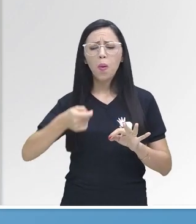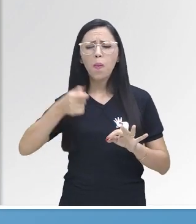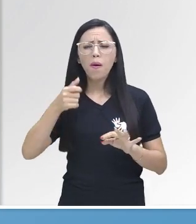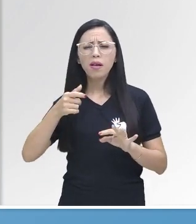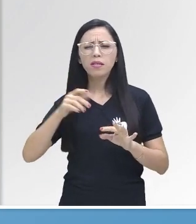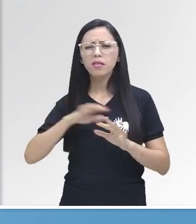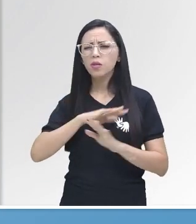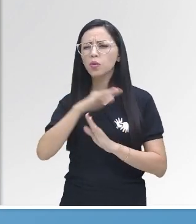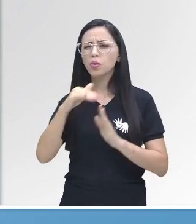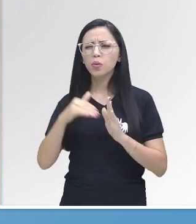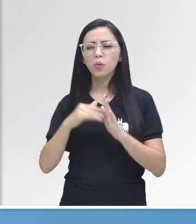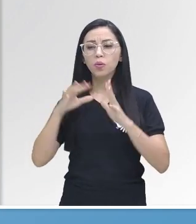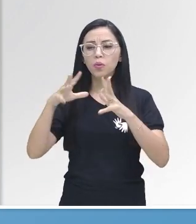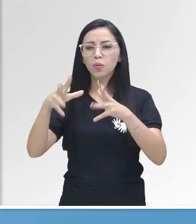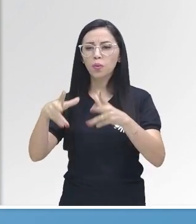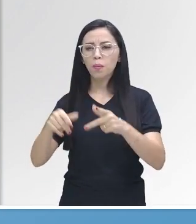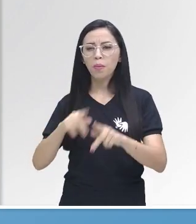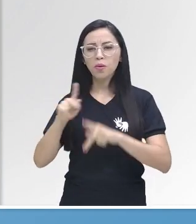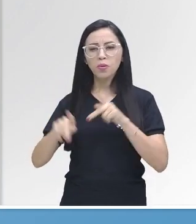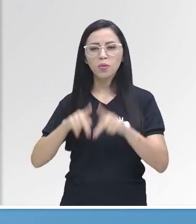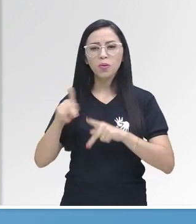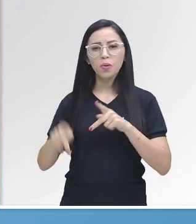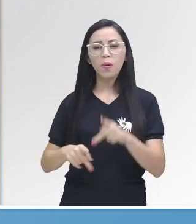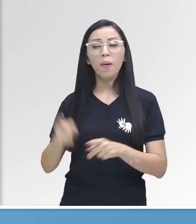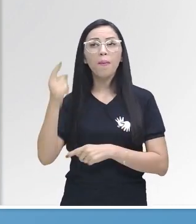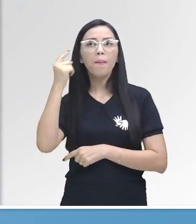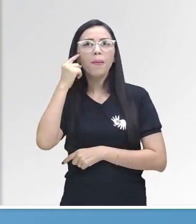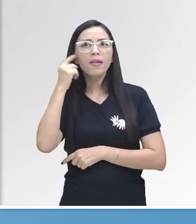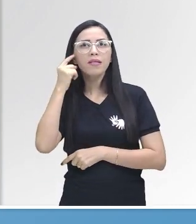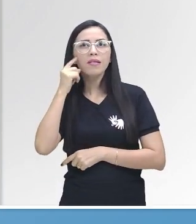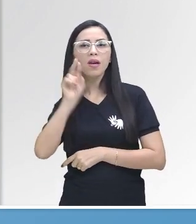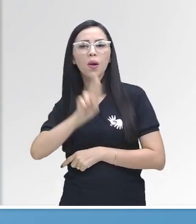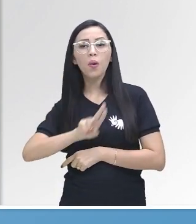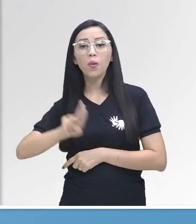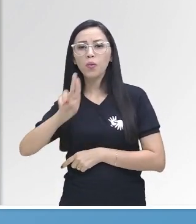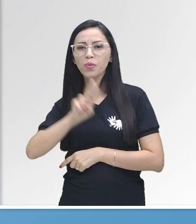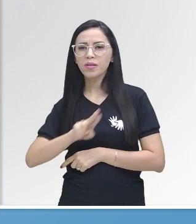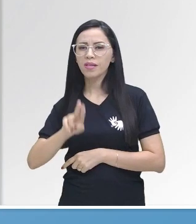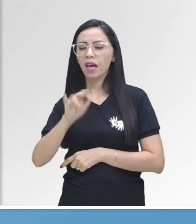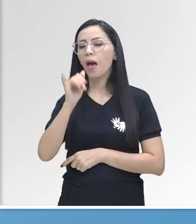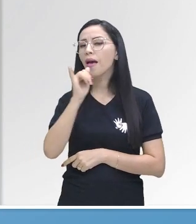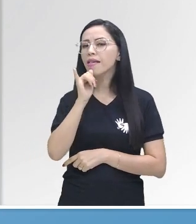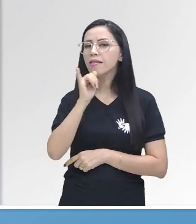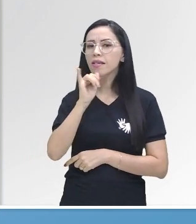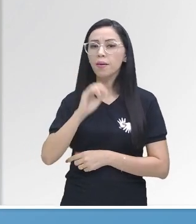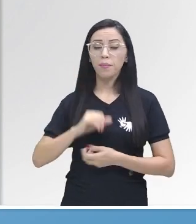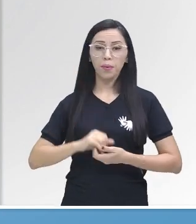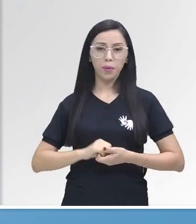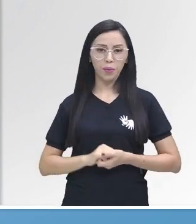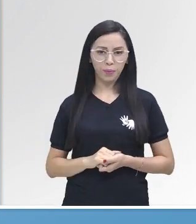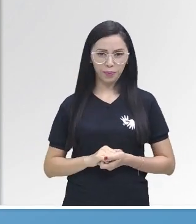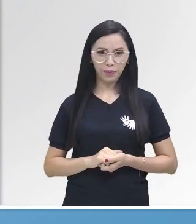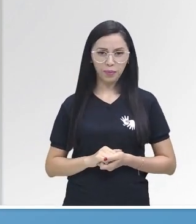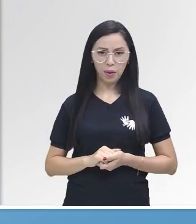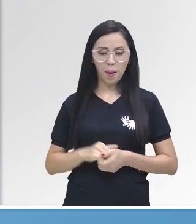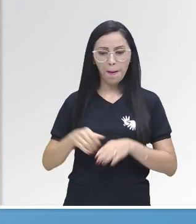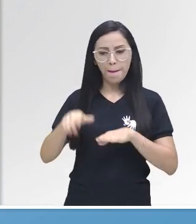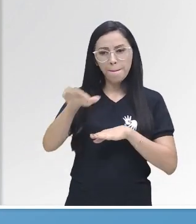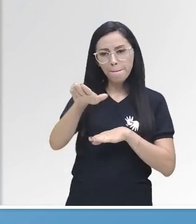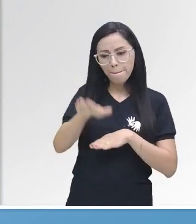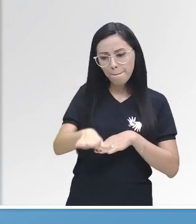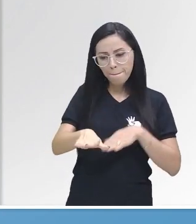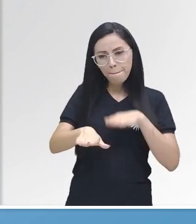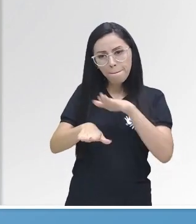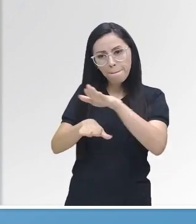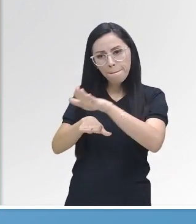usar parte do corpo como unidades de medida, como, por exemplo, o passo, a